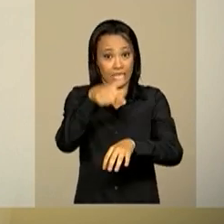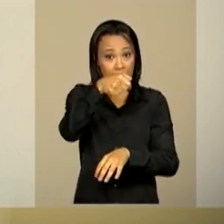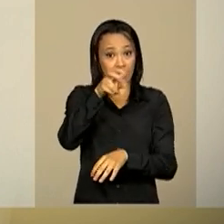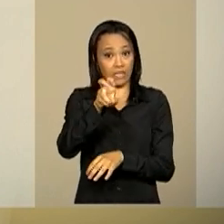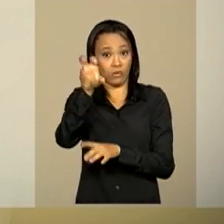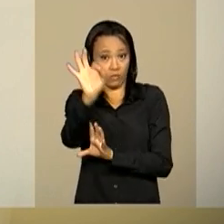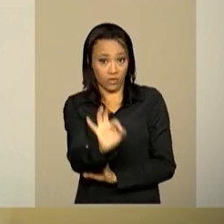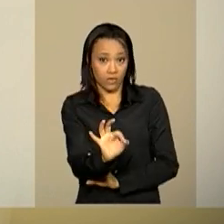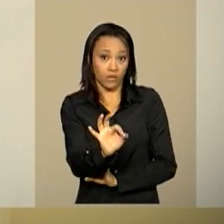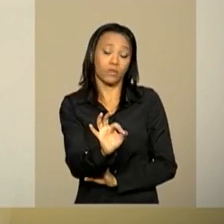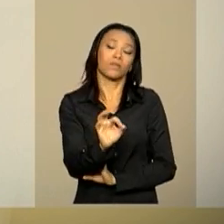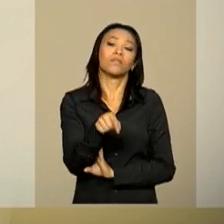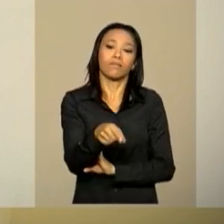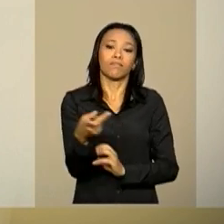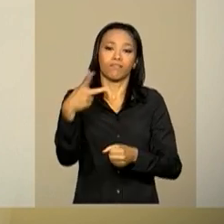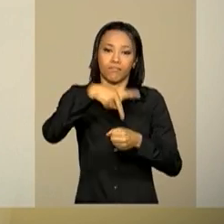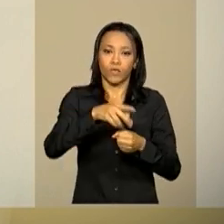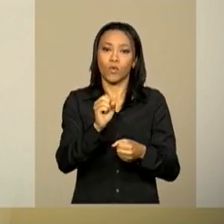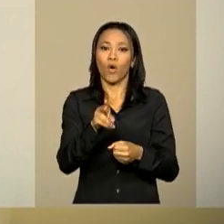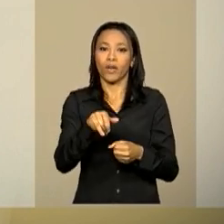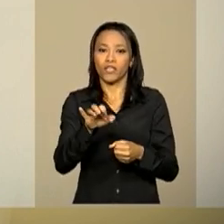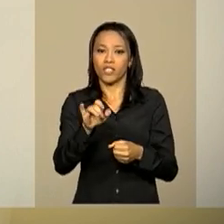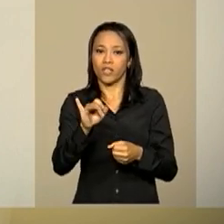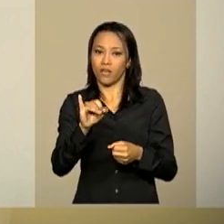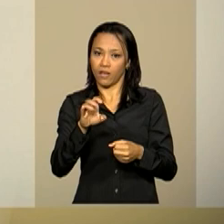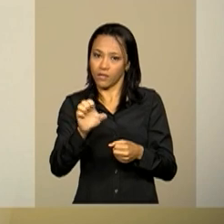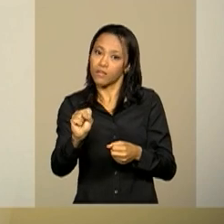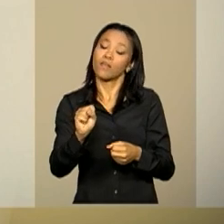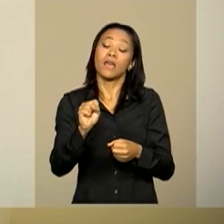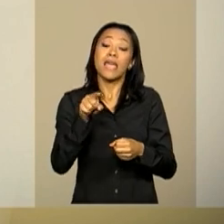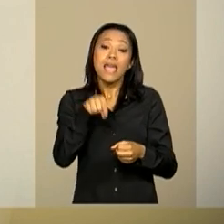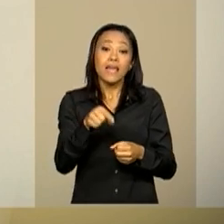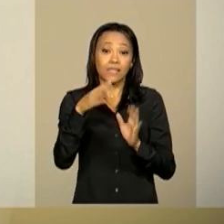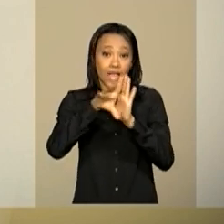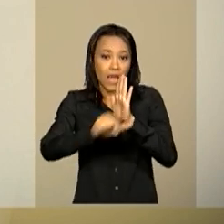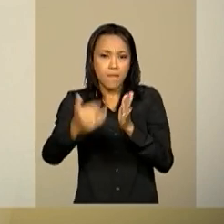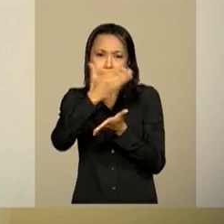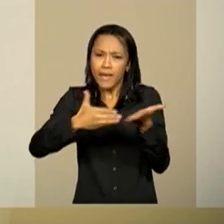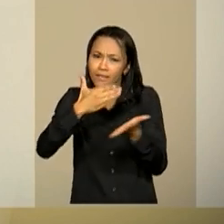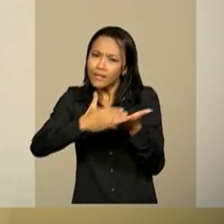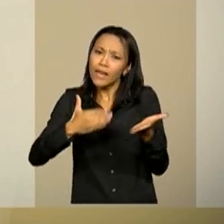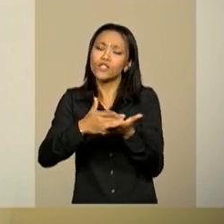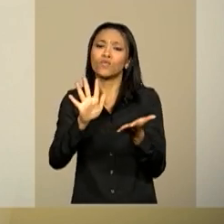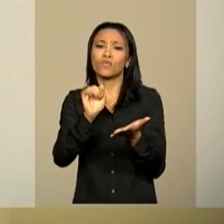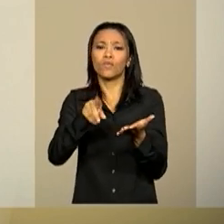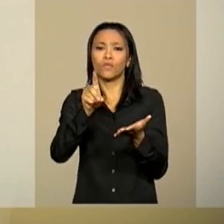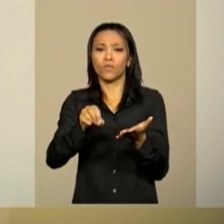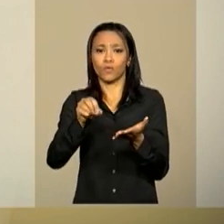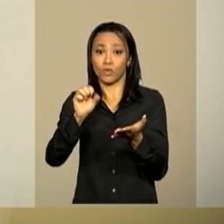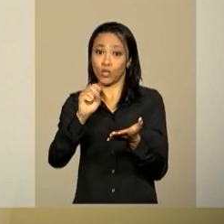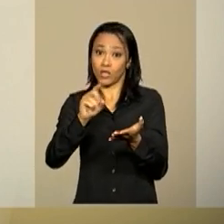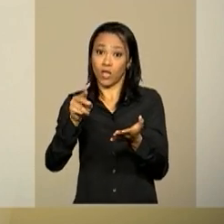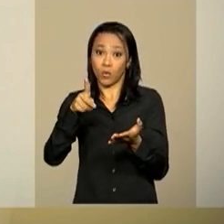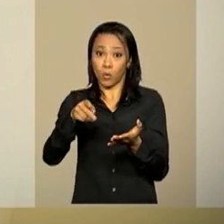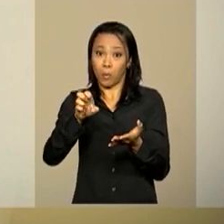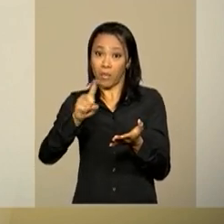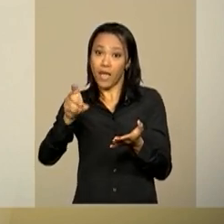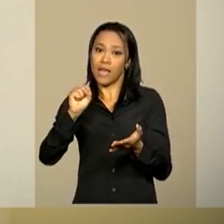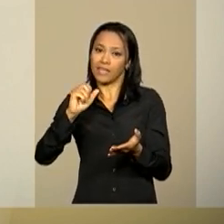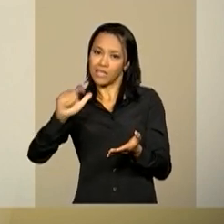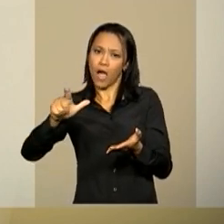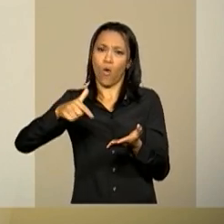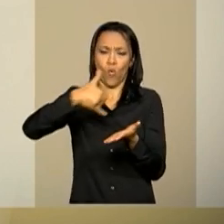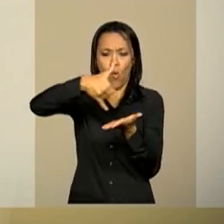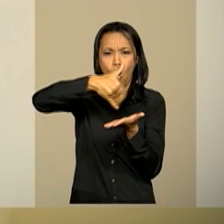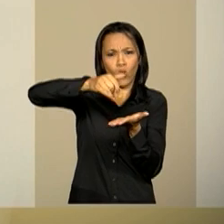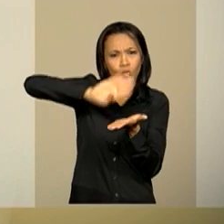75% dos royalties essa lei ainda destina metade do Fundo Social do pral formado pelo excedente em